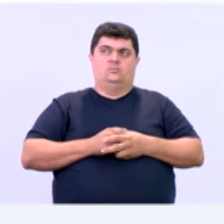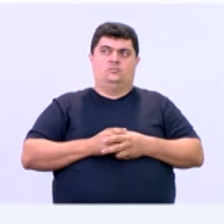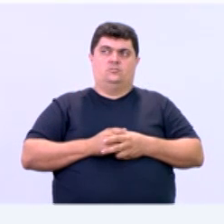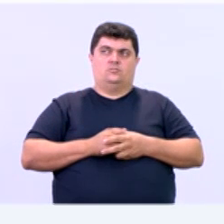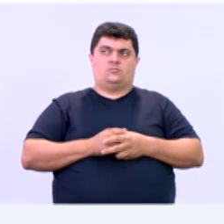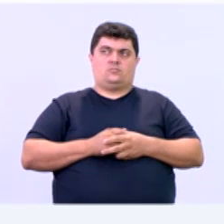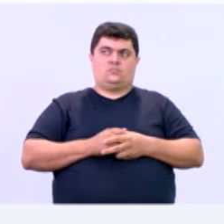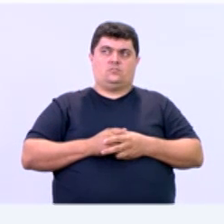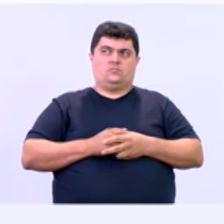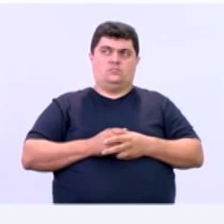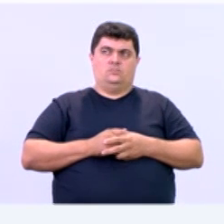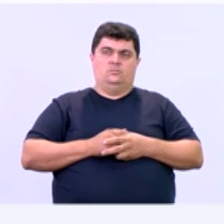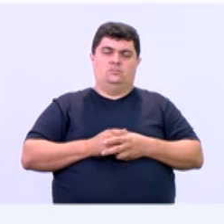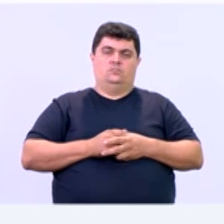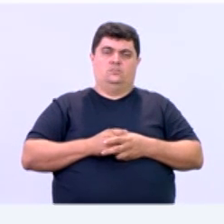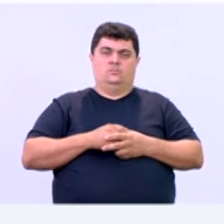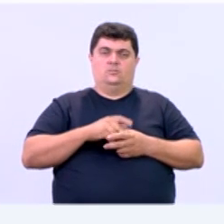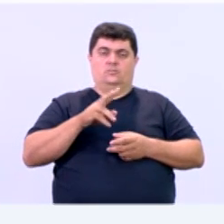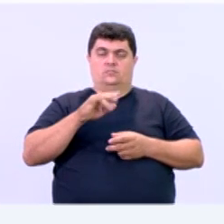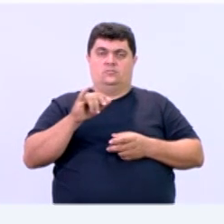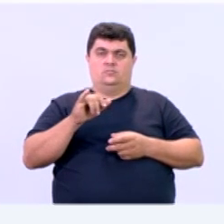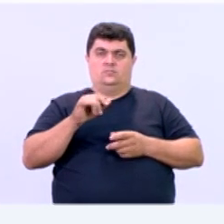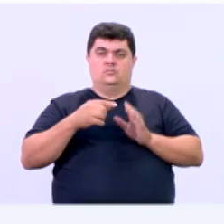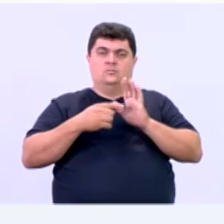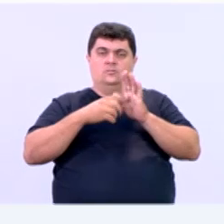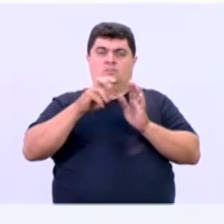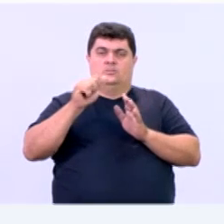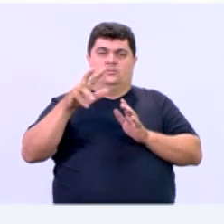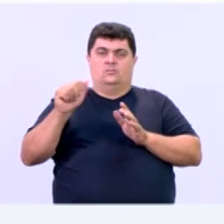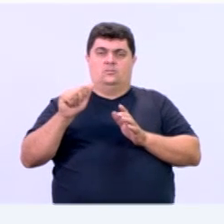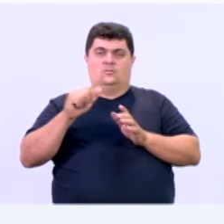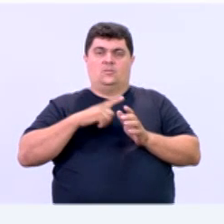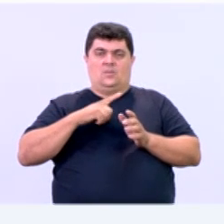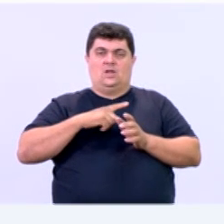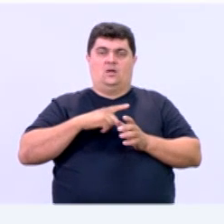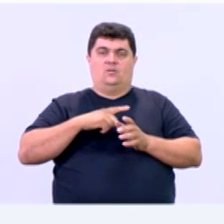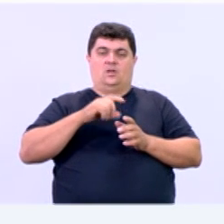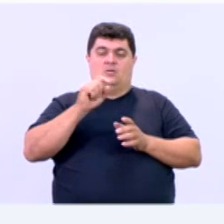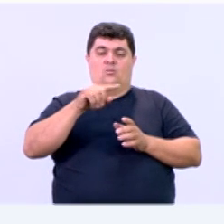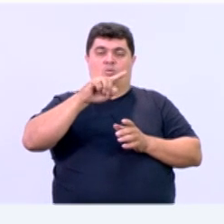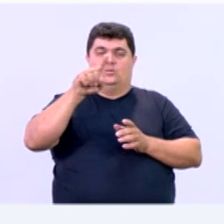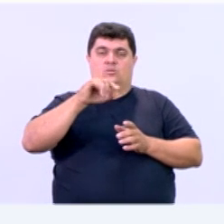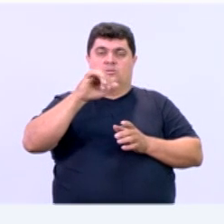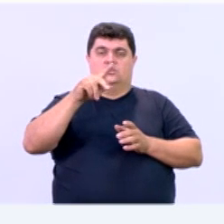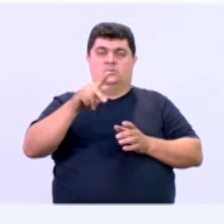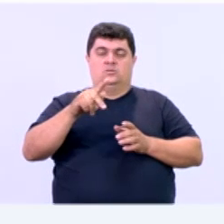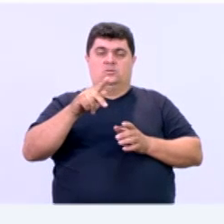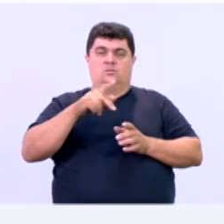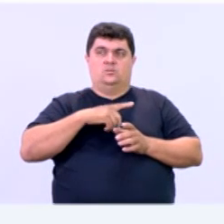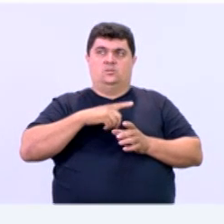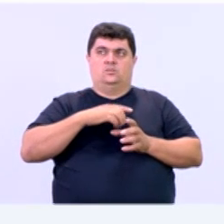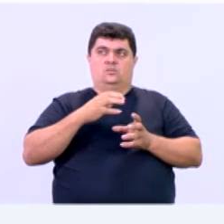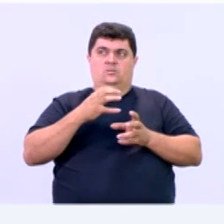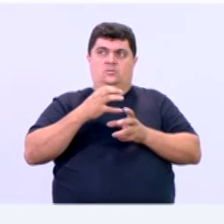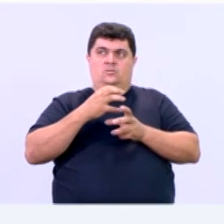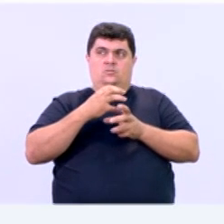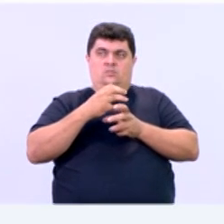vai disponibilizar no AVA, ele vai estar zipado, né? Então você pode comprimir